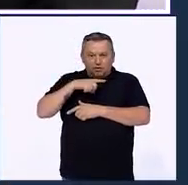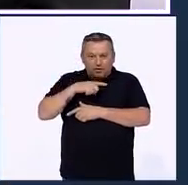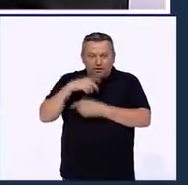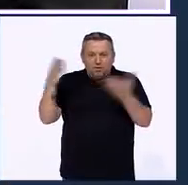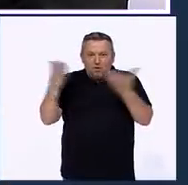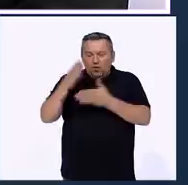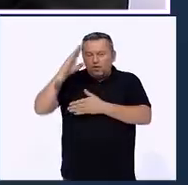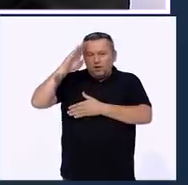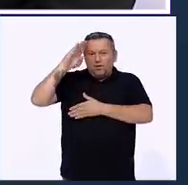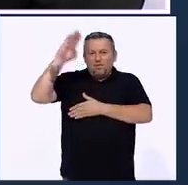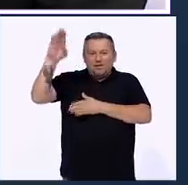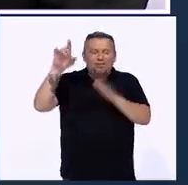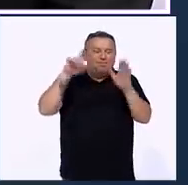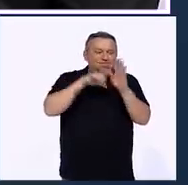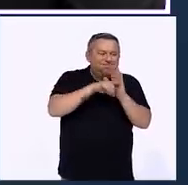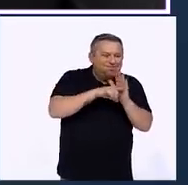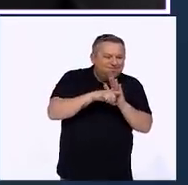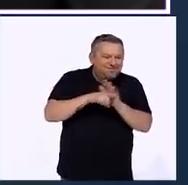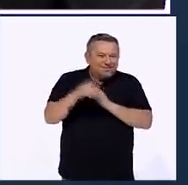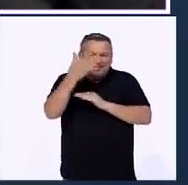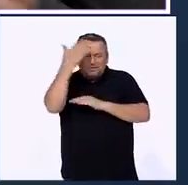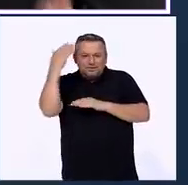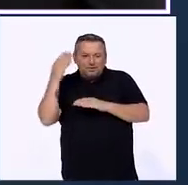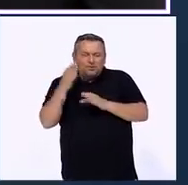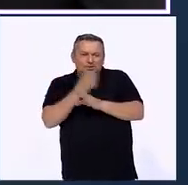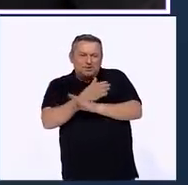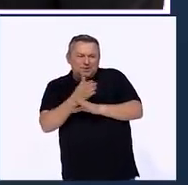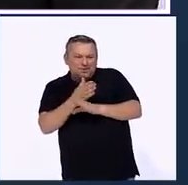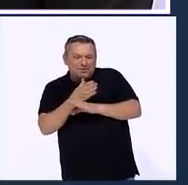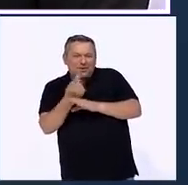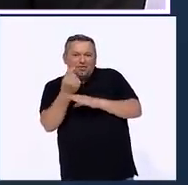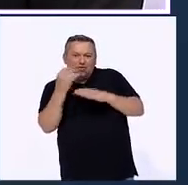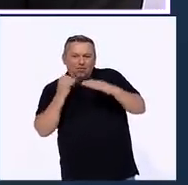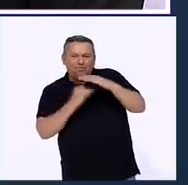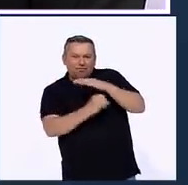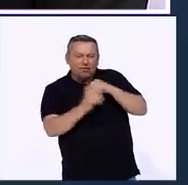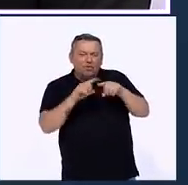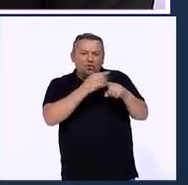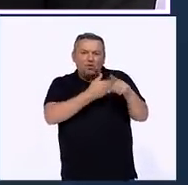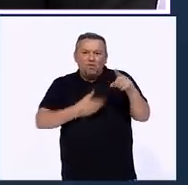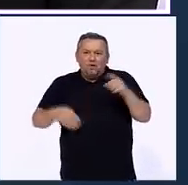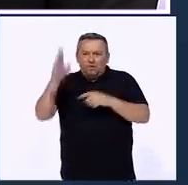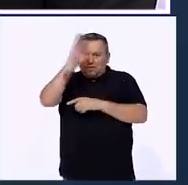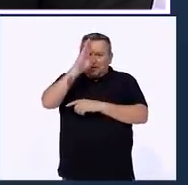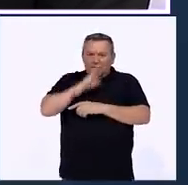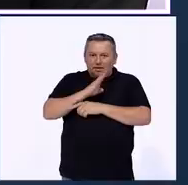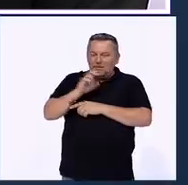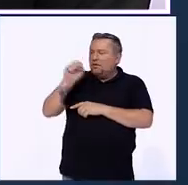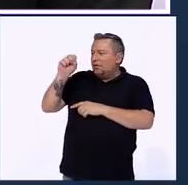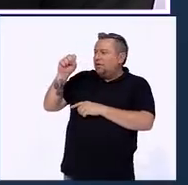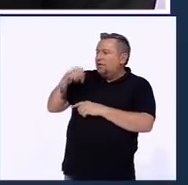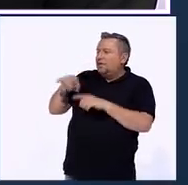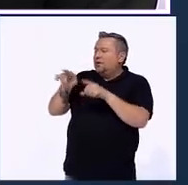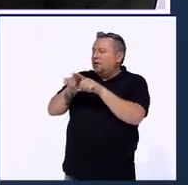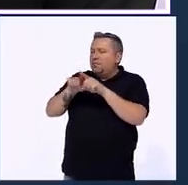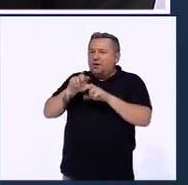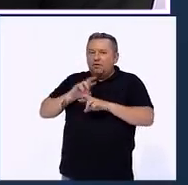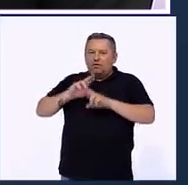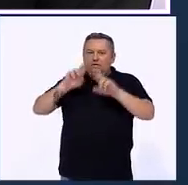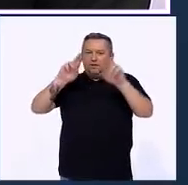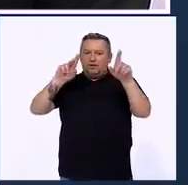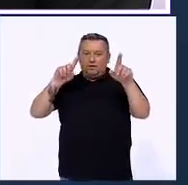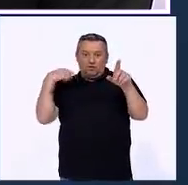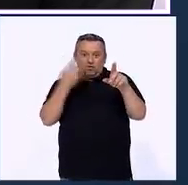da desconfiança dos investidores hoje em dia em relação ao governo brasileiro? Acredito que sim. E diferente dos nossos opositores,